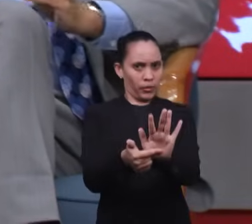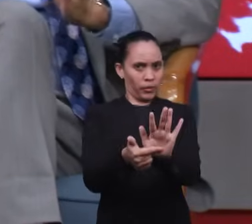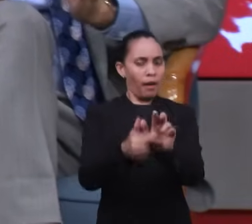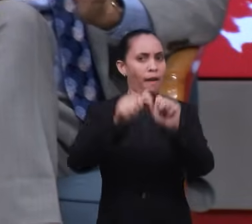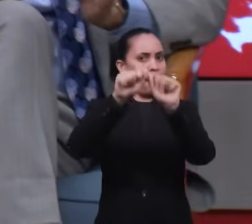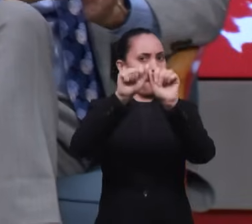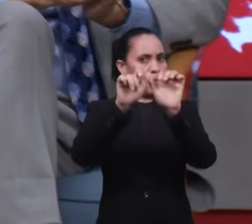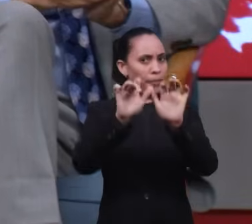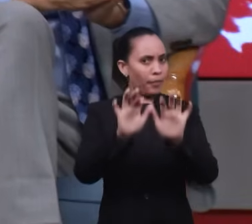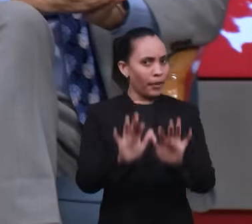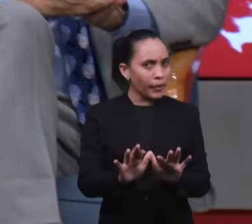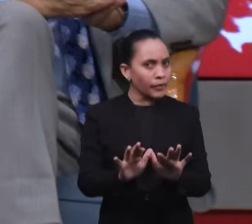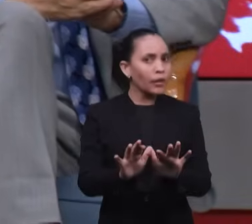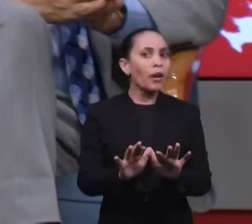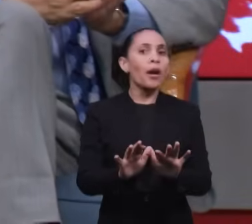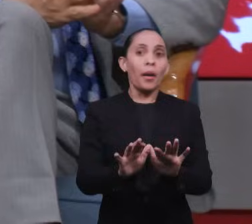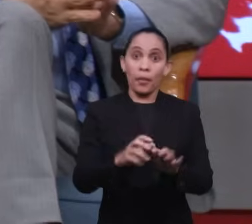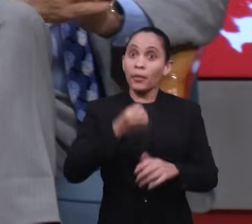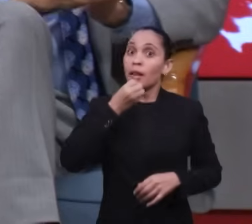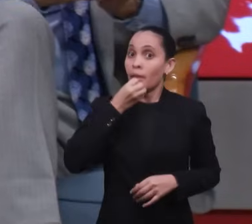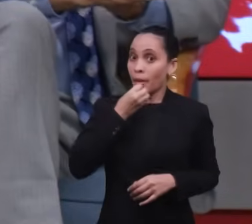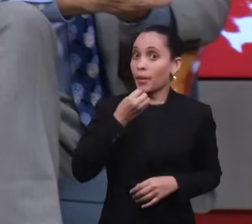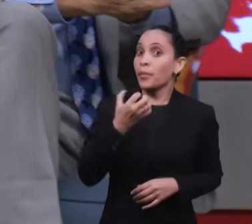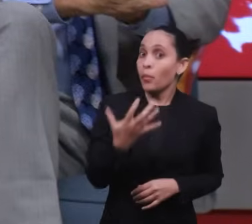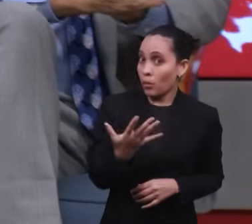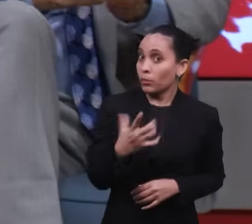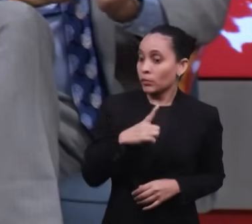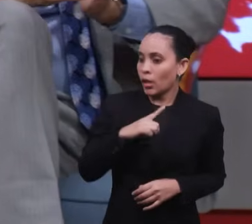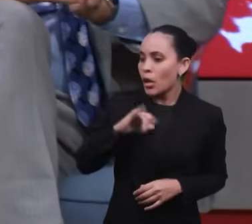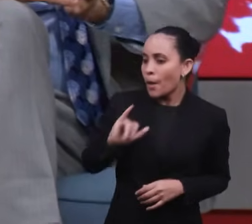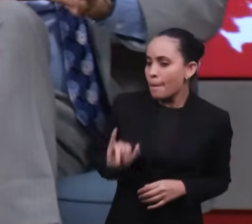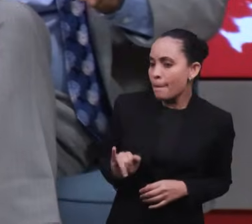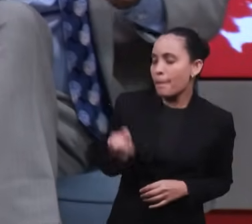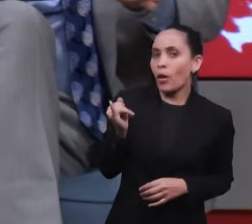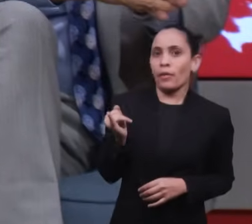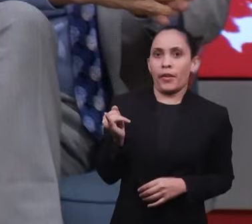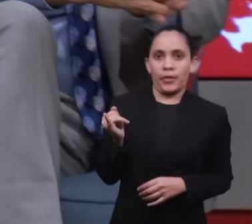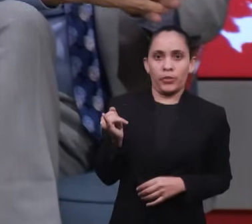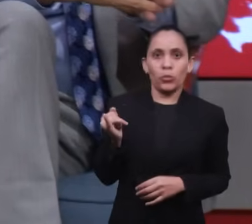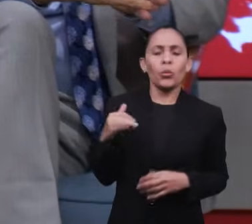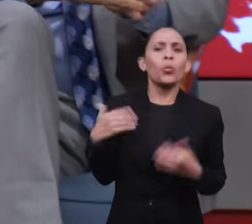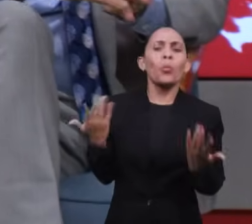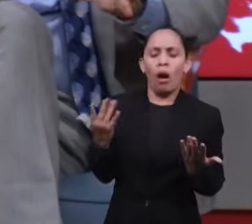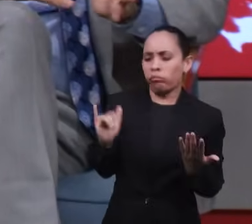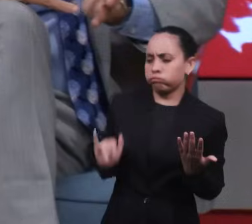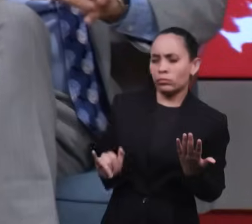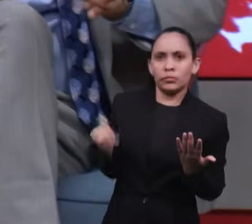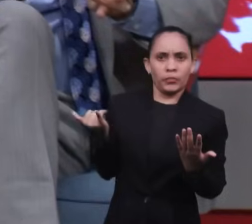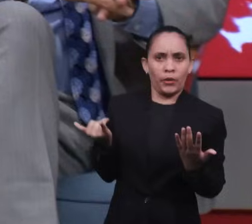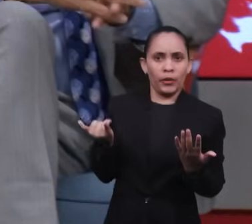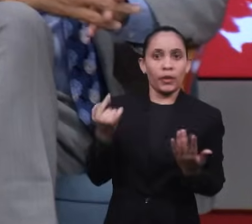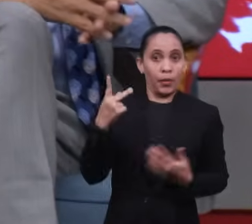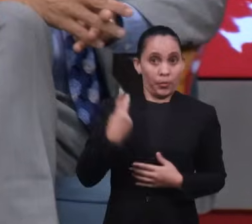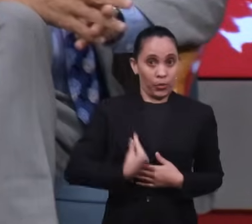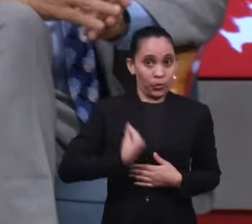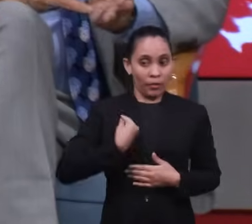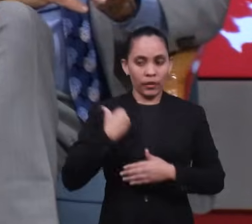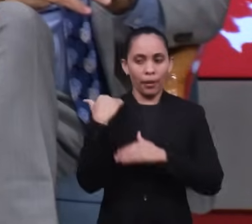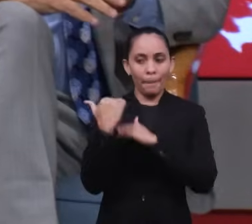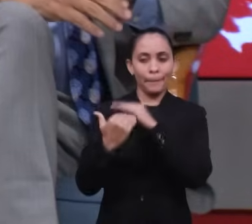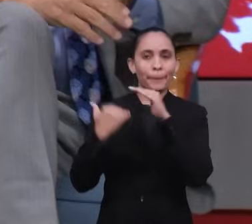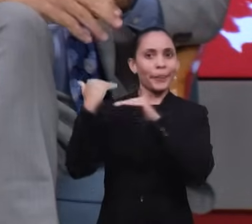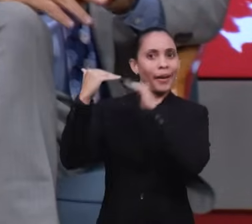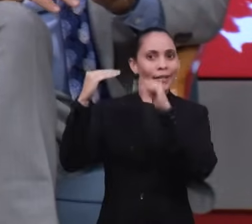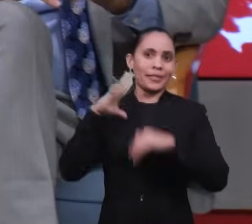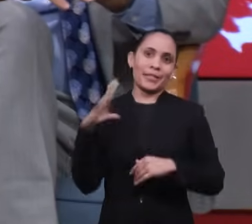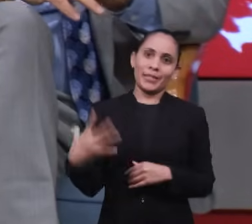ele diz que o benefício disso é para um fim proveitoso. Então, há um proveito nisso. Qual o proveito disso? É a